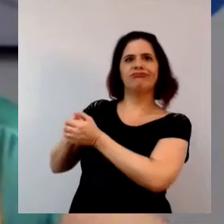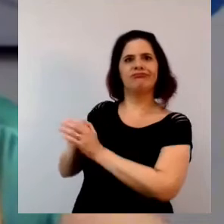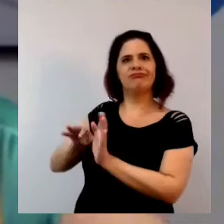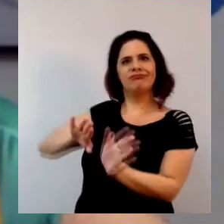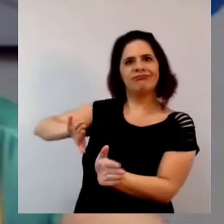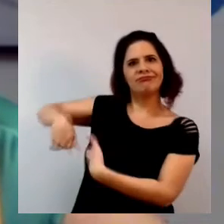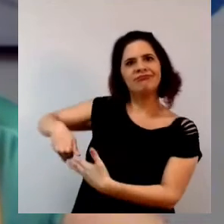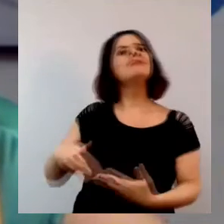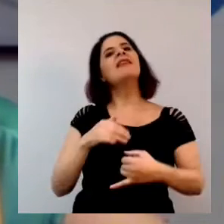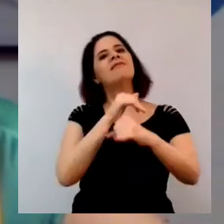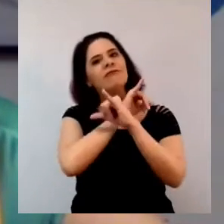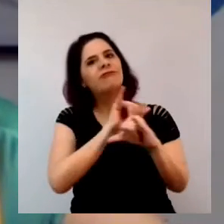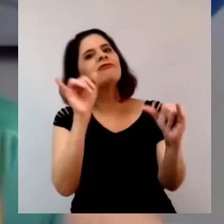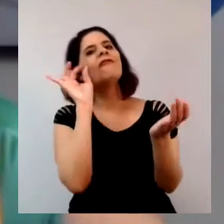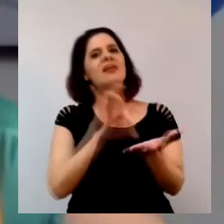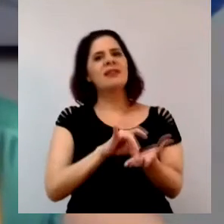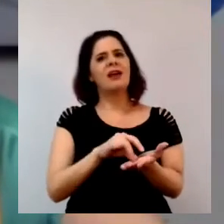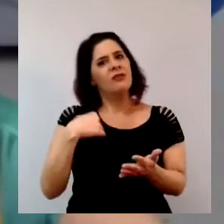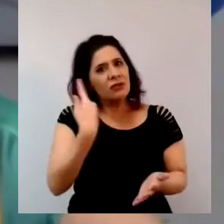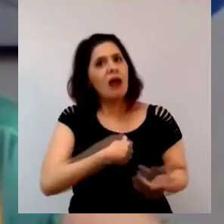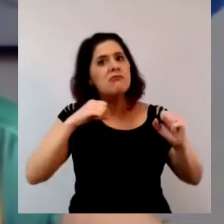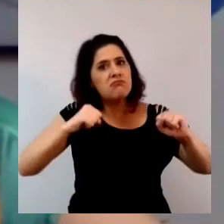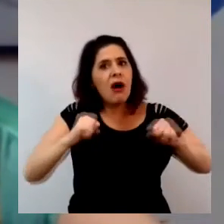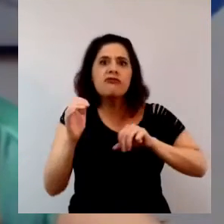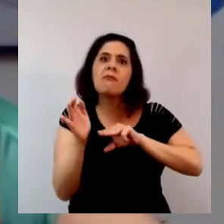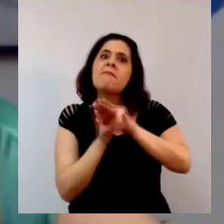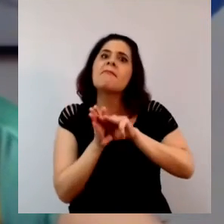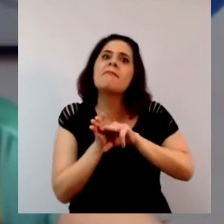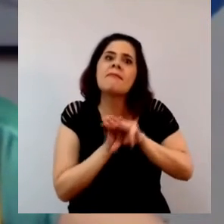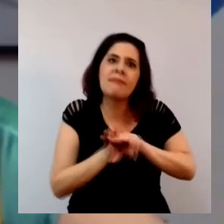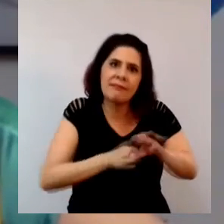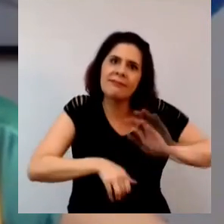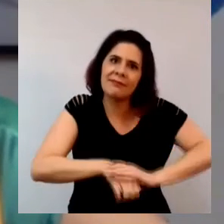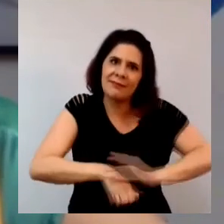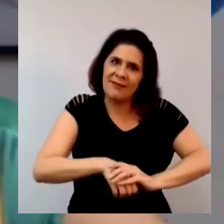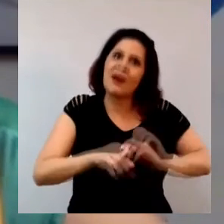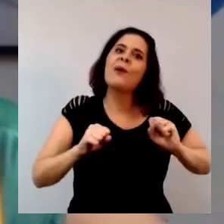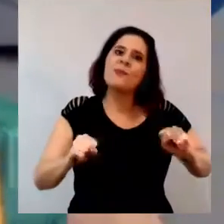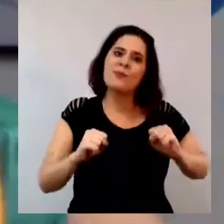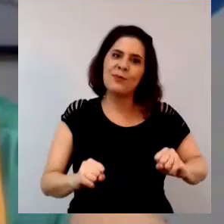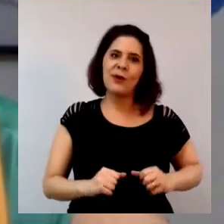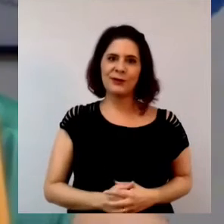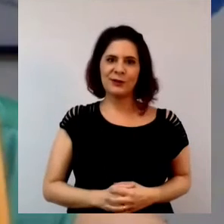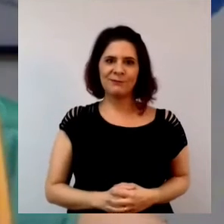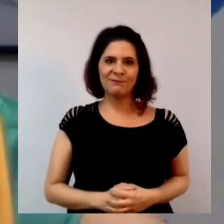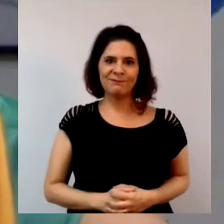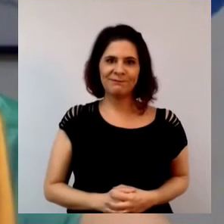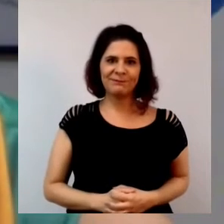fazer isso, sabe? Está muito nas nossas mãos combater isso também.